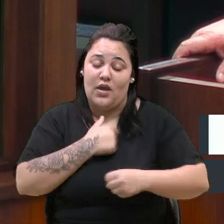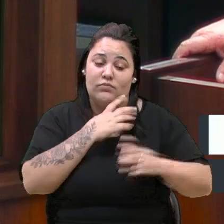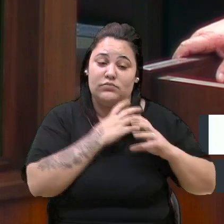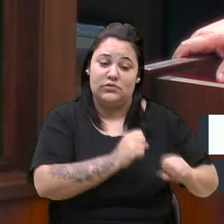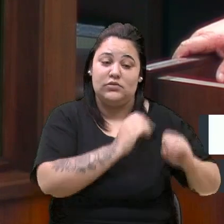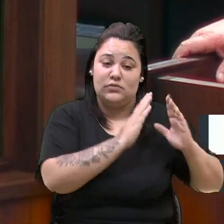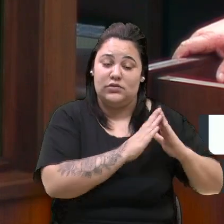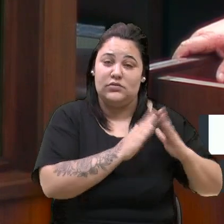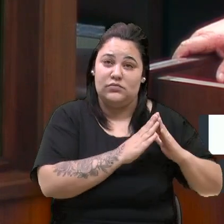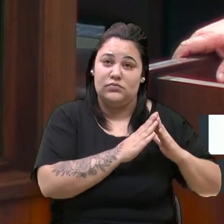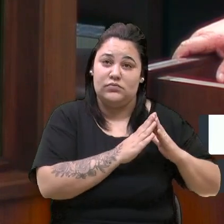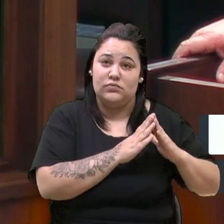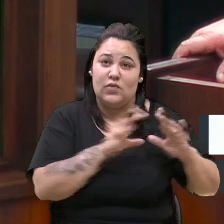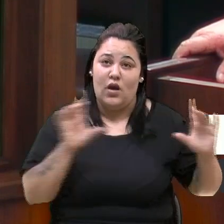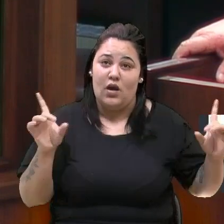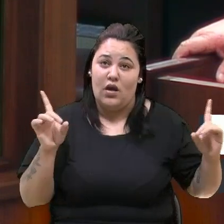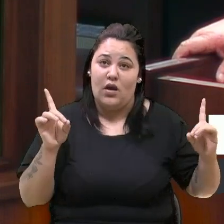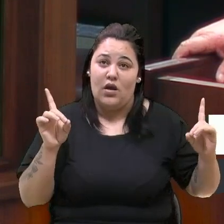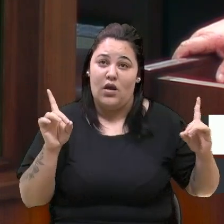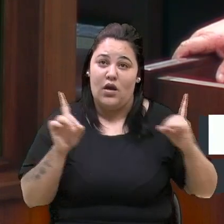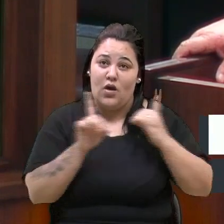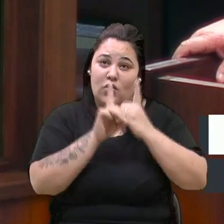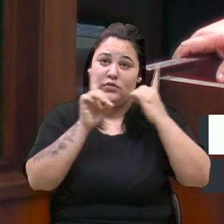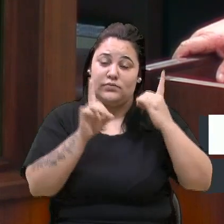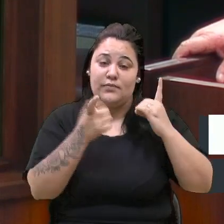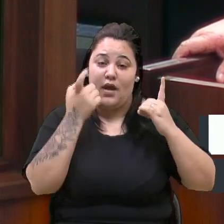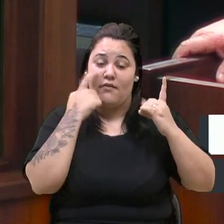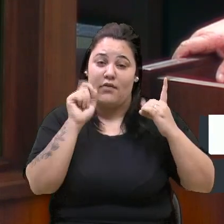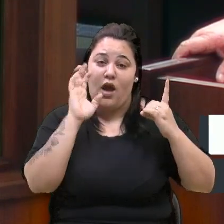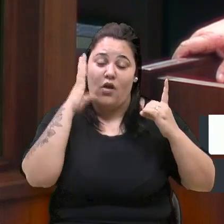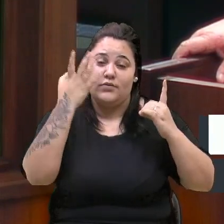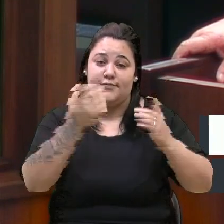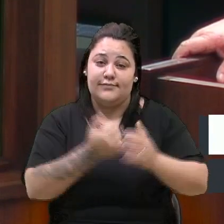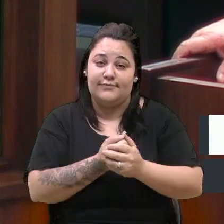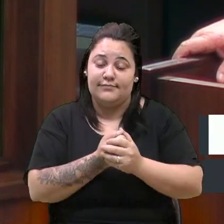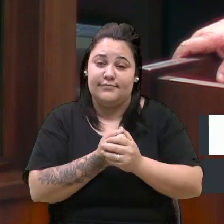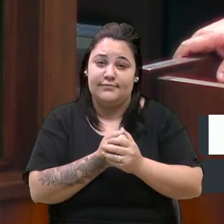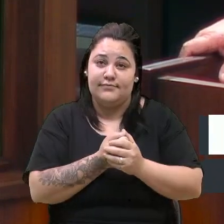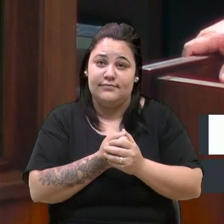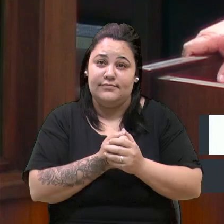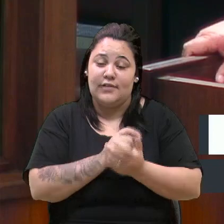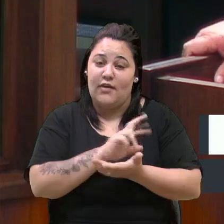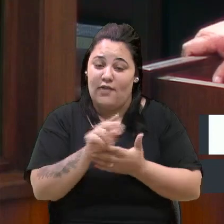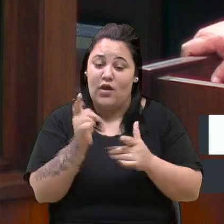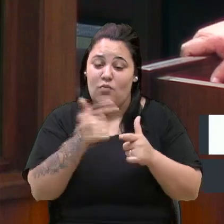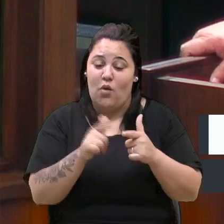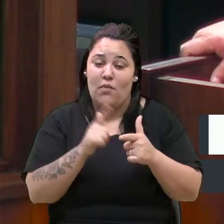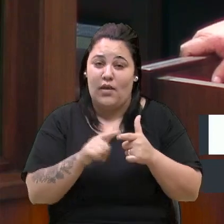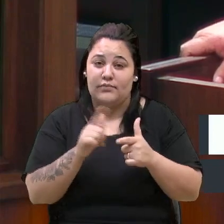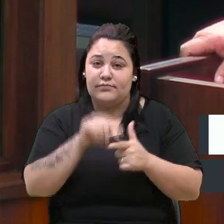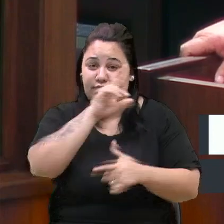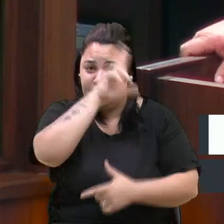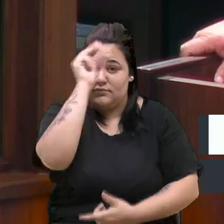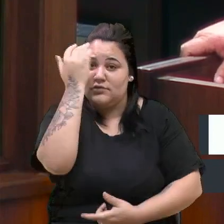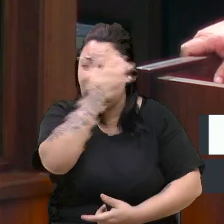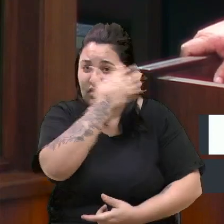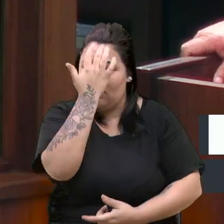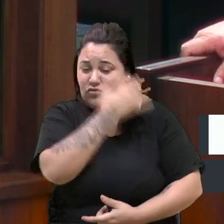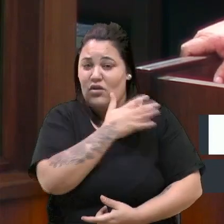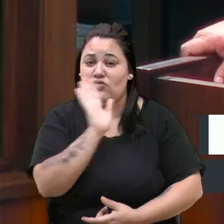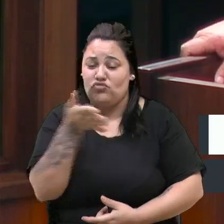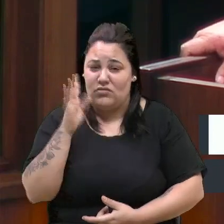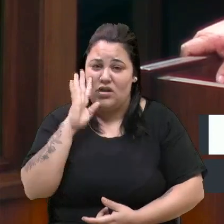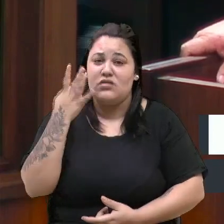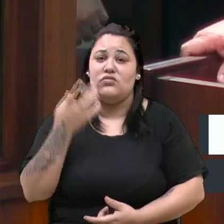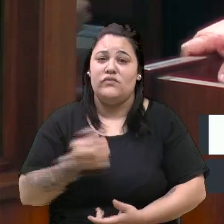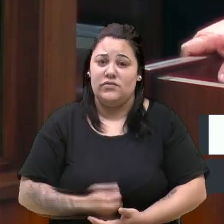cidade, para ver essas situações. E vários problemas o prefeito resolveu. Vários problemas ele resolveu